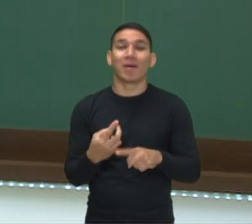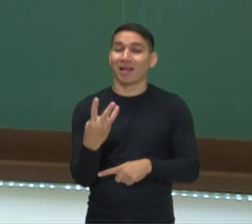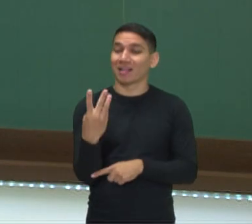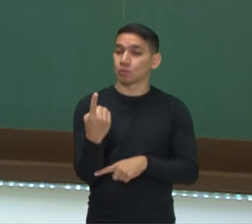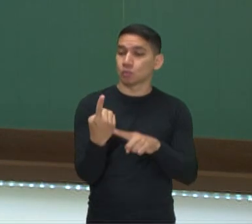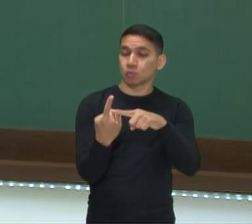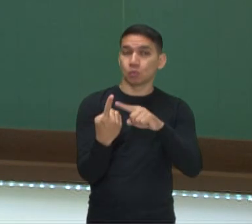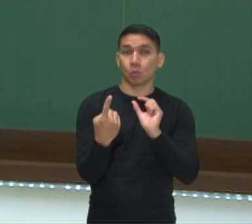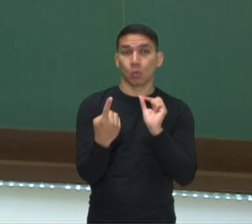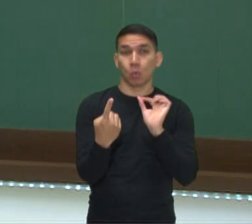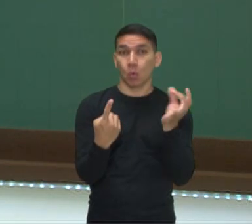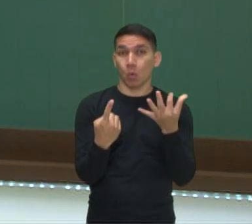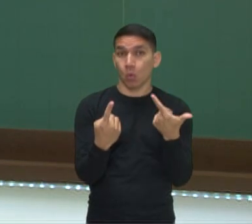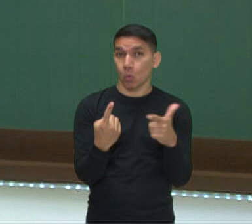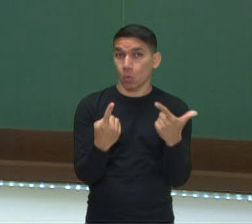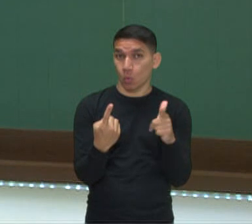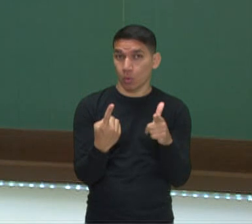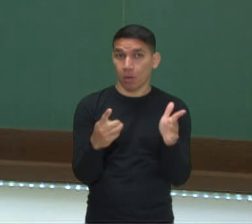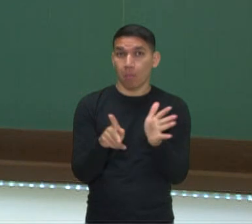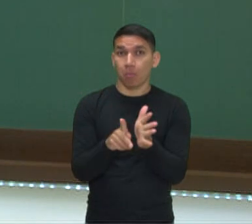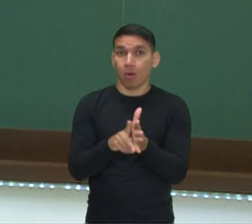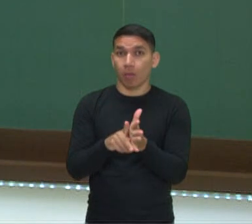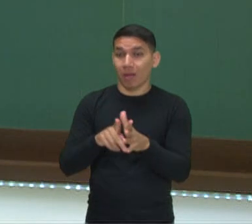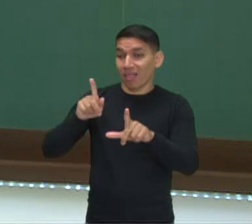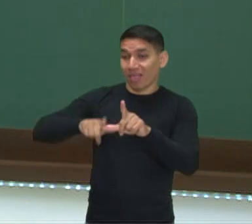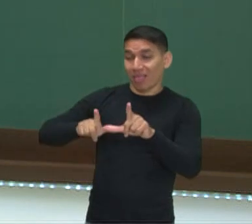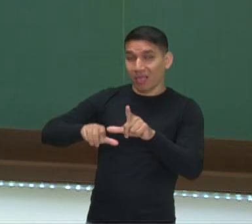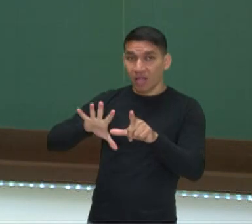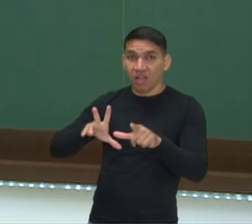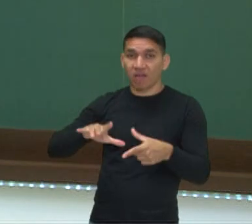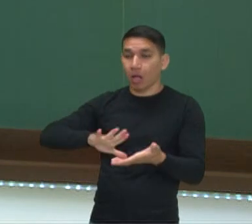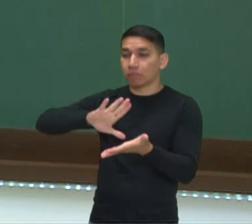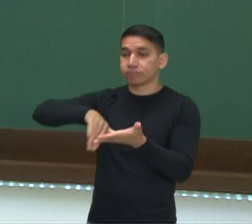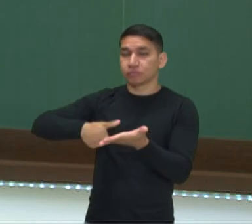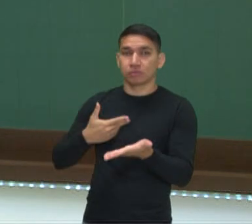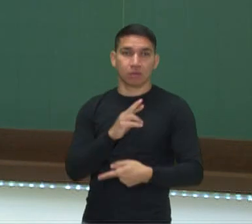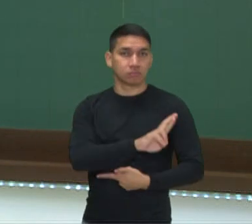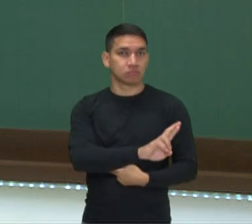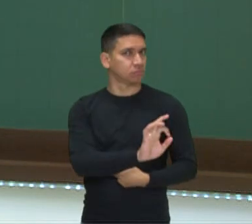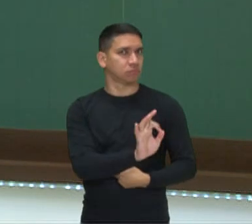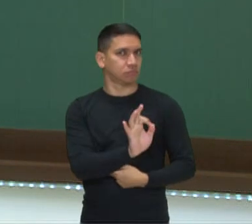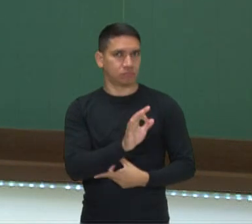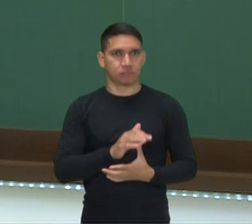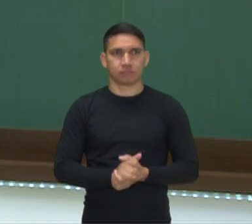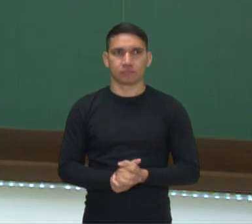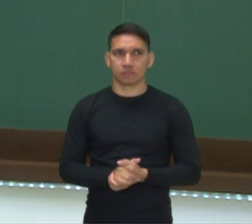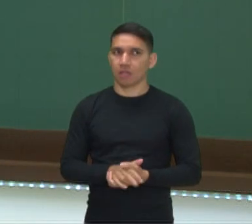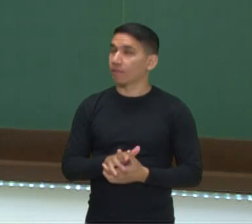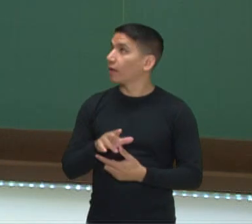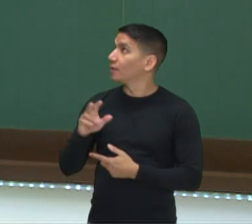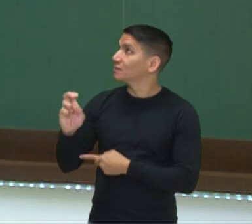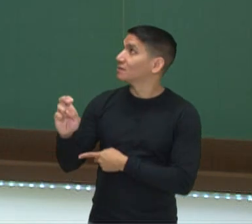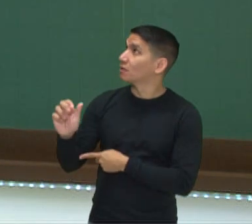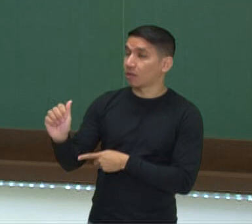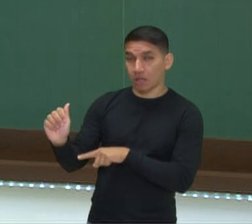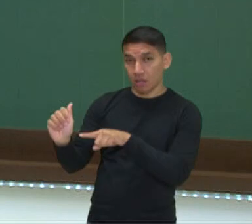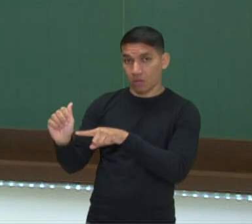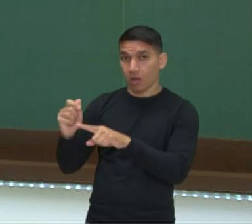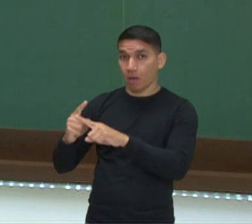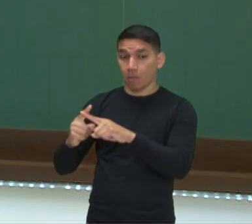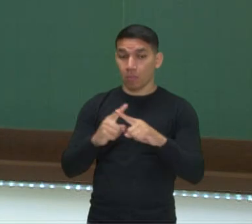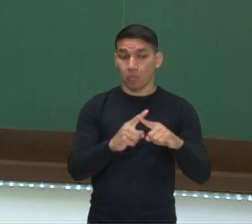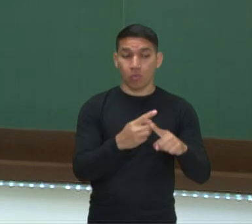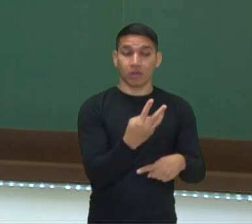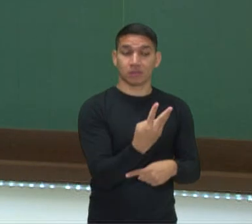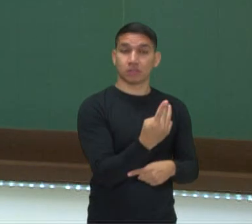tem uma parte literal que ela vai deixar de existir na resposta. Então, 5A está multiplicando